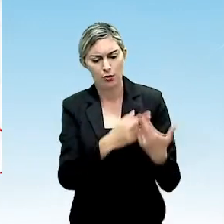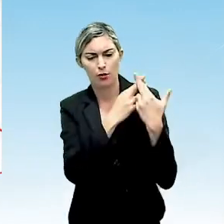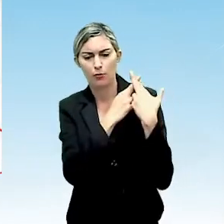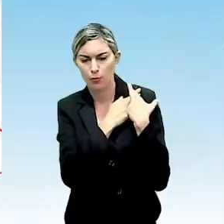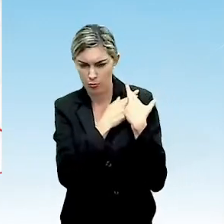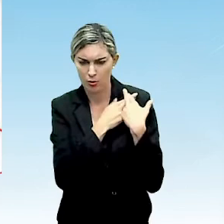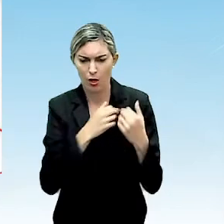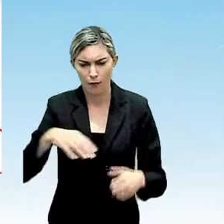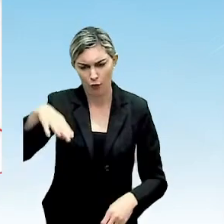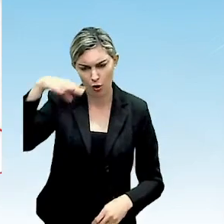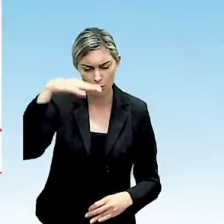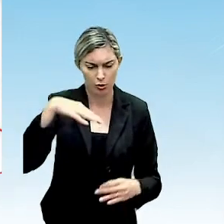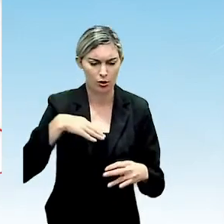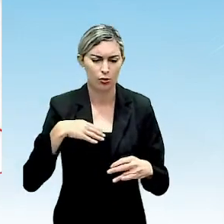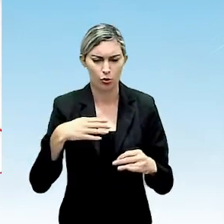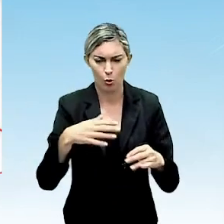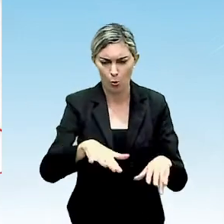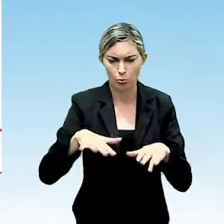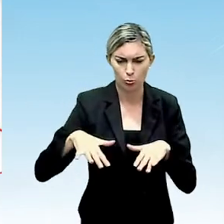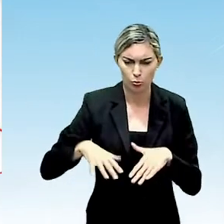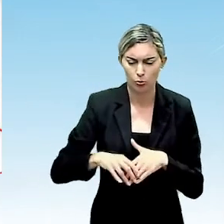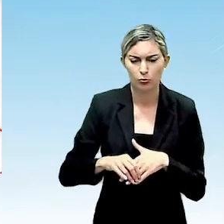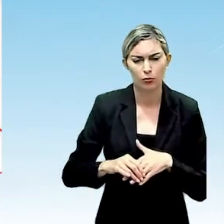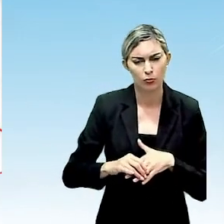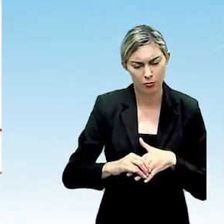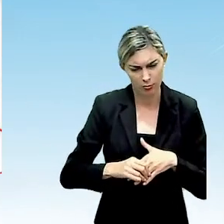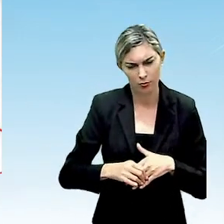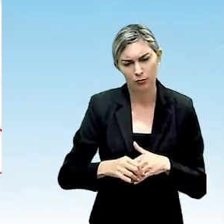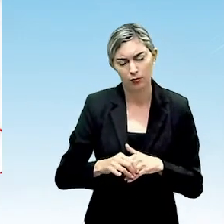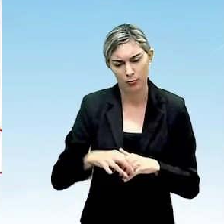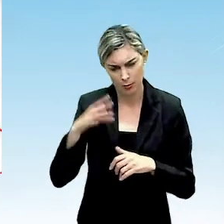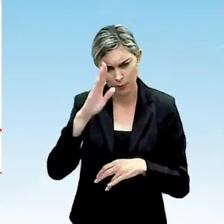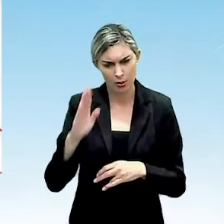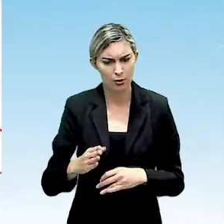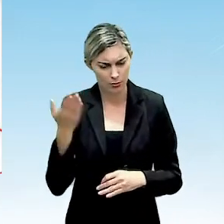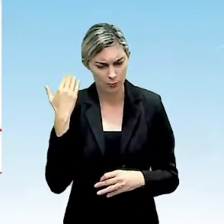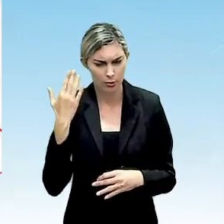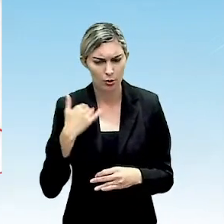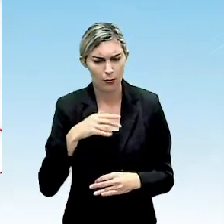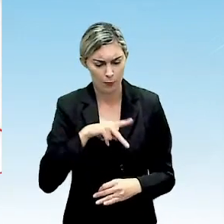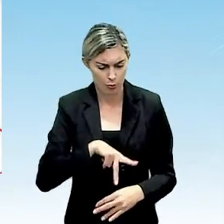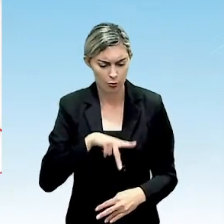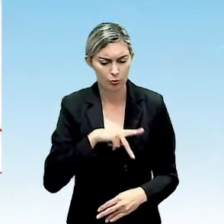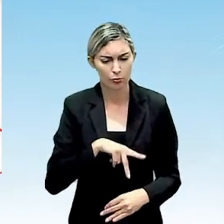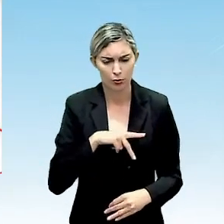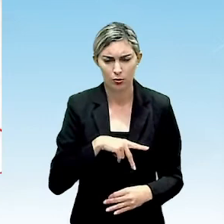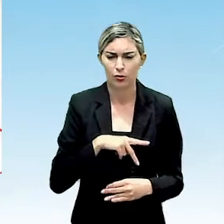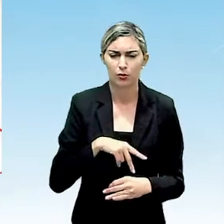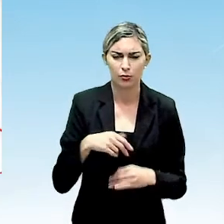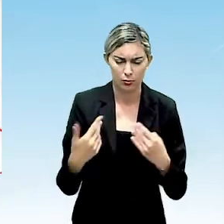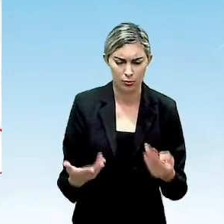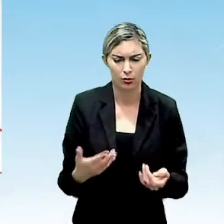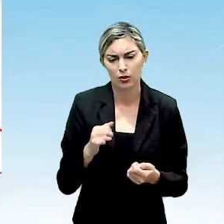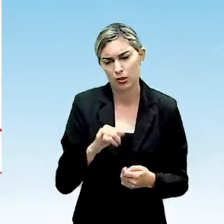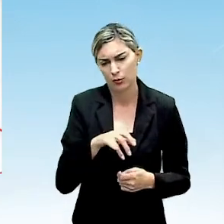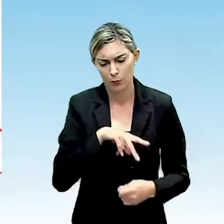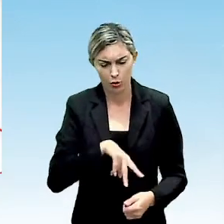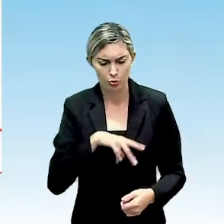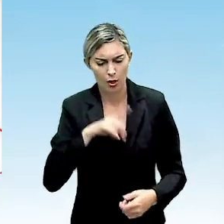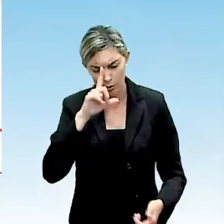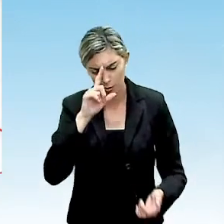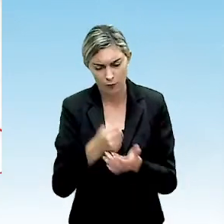formar exércitos, até porque muito do exército do Brasil naquela época eram formados por portugueses. Então, se de repente Portugal